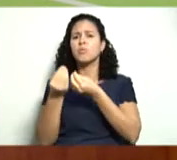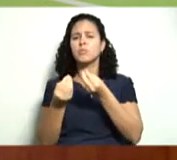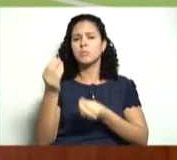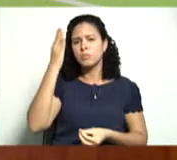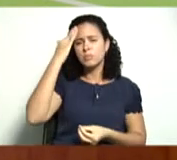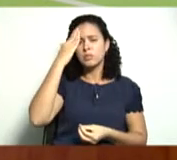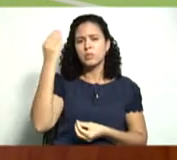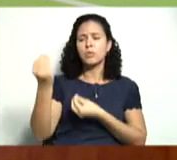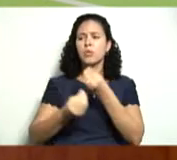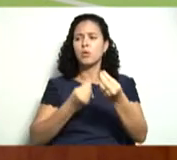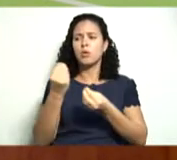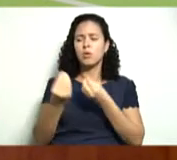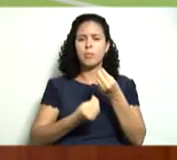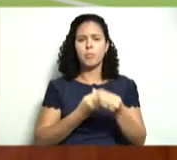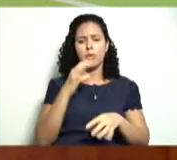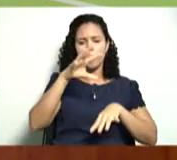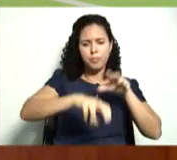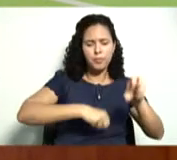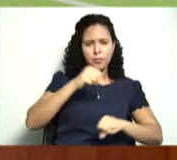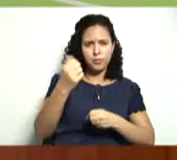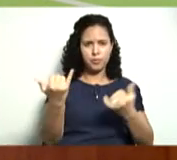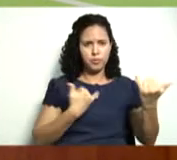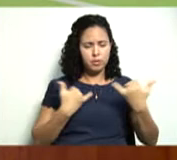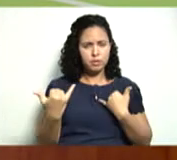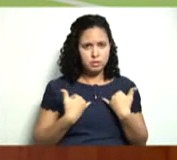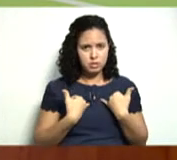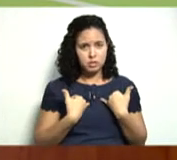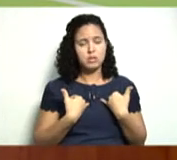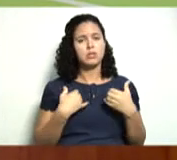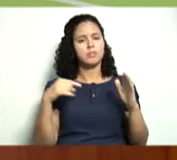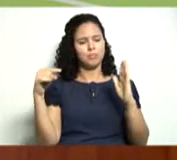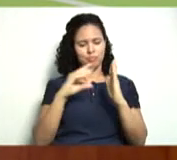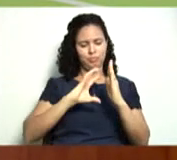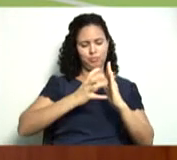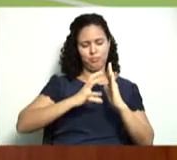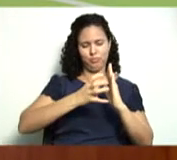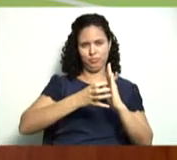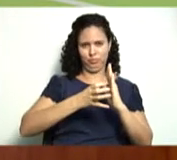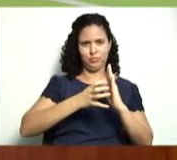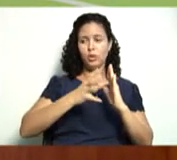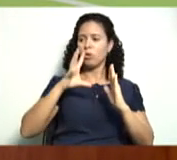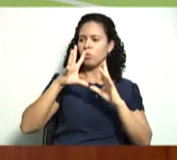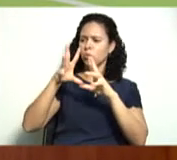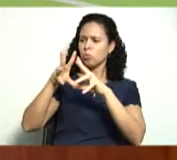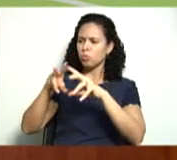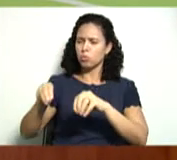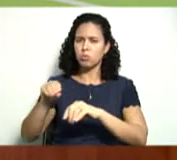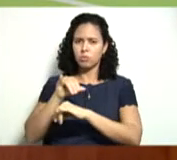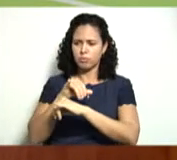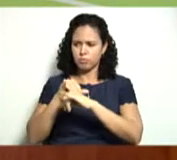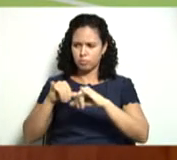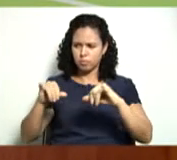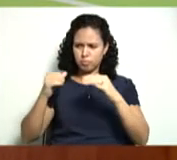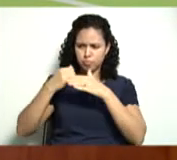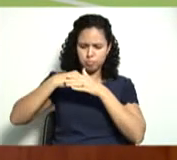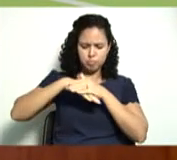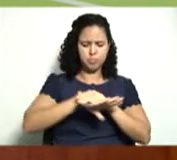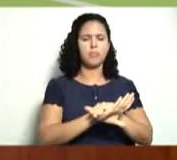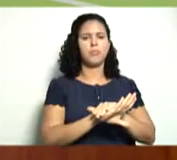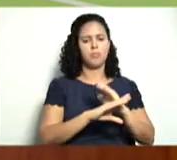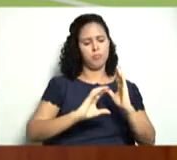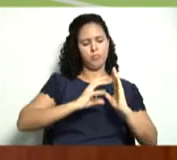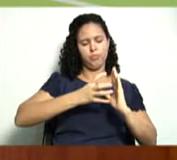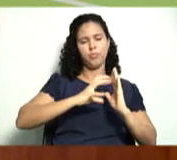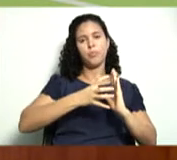informações nem aí pra isso que serve esse banco de dados está armazenando elas e você ter o acesso de forma rápida prática